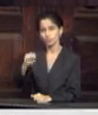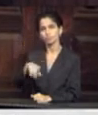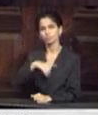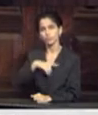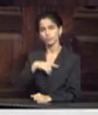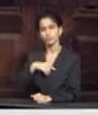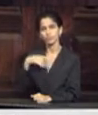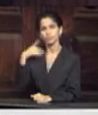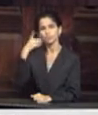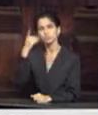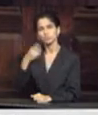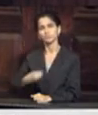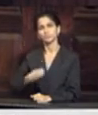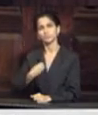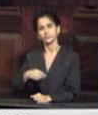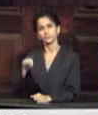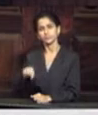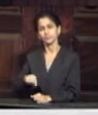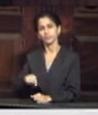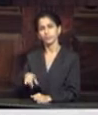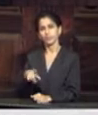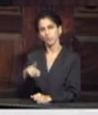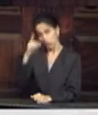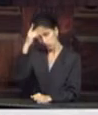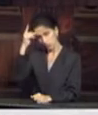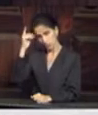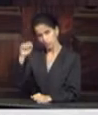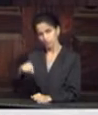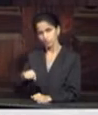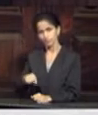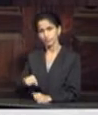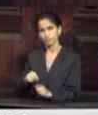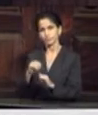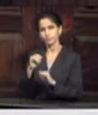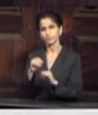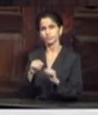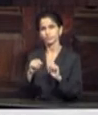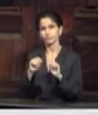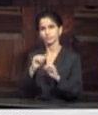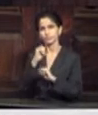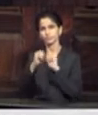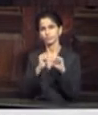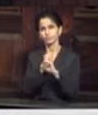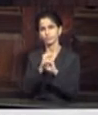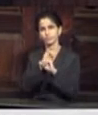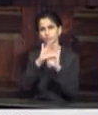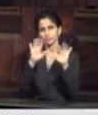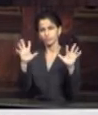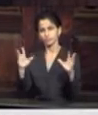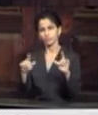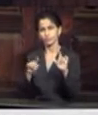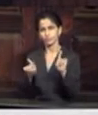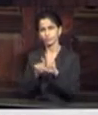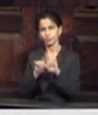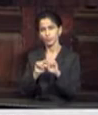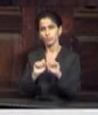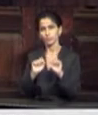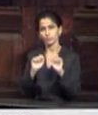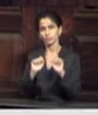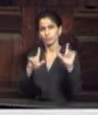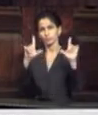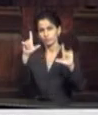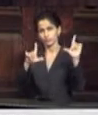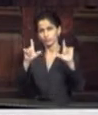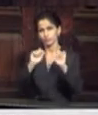expediente final, cidadãos que ainda nos acompanham pelas redes sociais, pela TV Alerj,